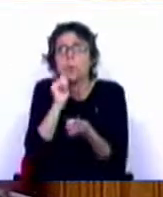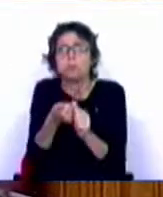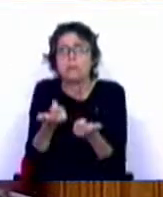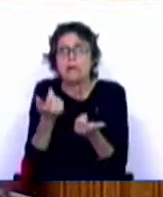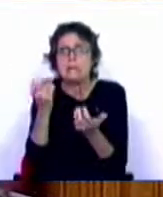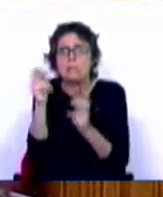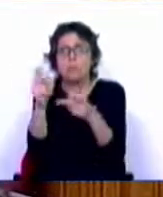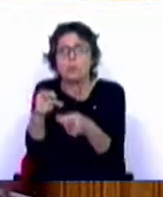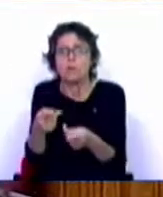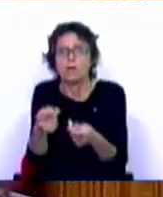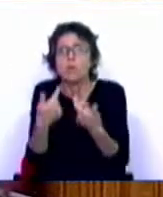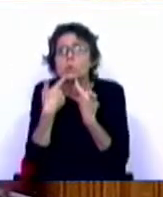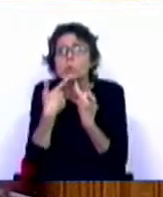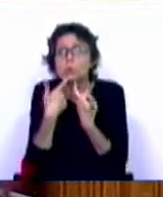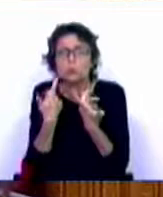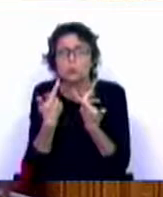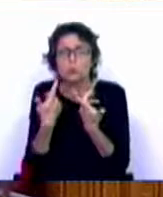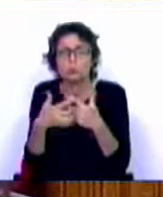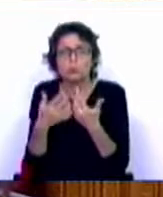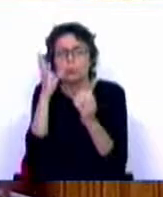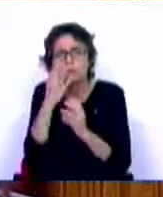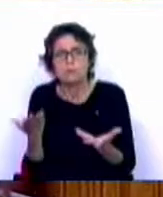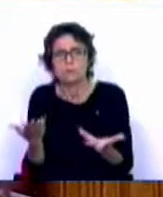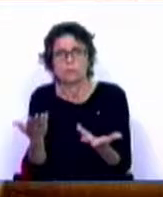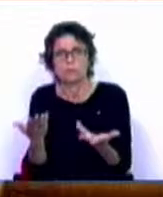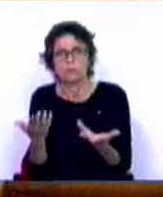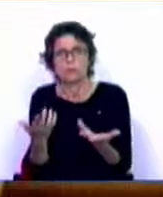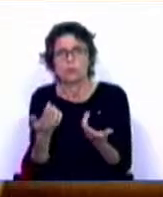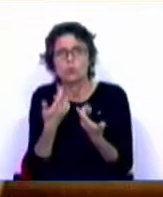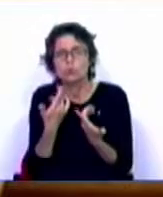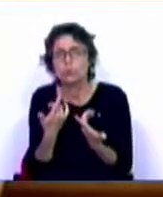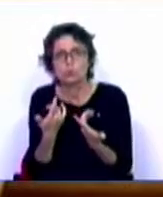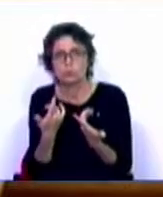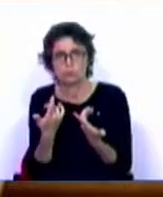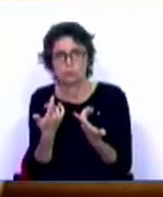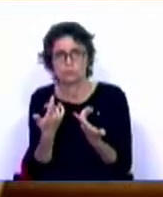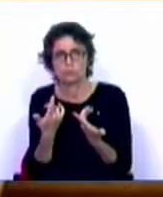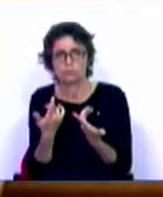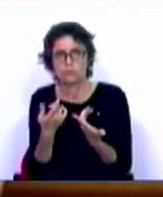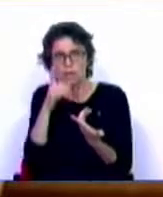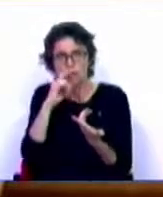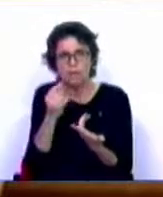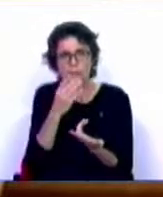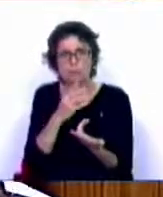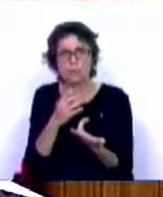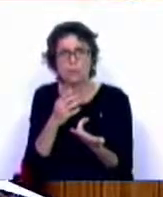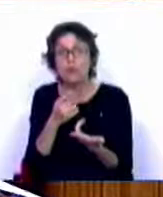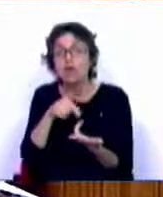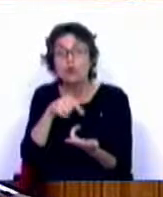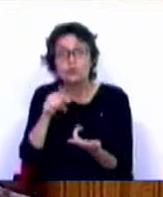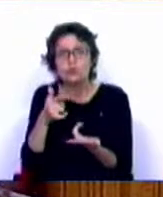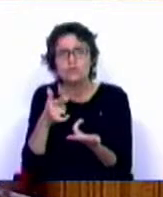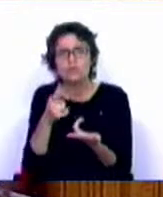incerto. Tudo é efêmero, dizia há bocado um deputado do PSD. Tudo é efêmero. E não há construção nenhuma imortal